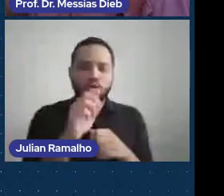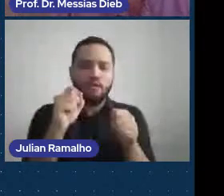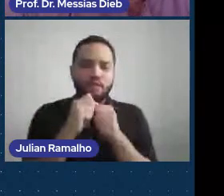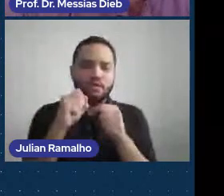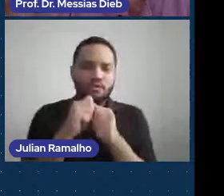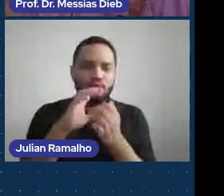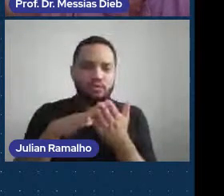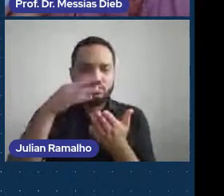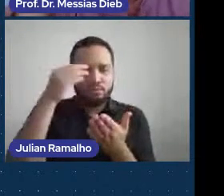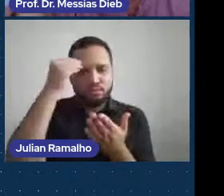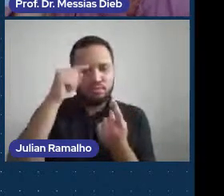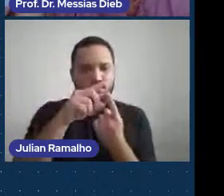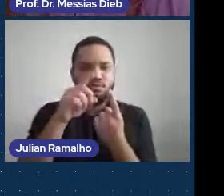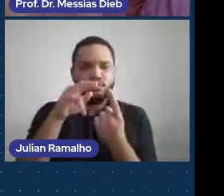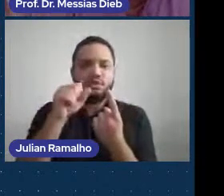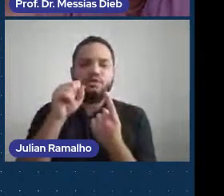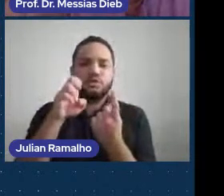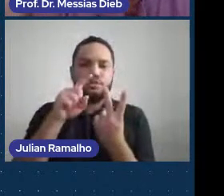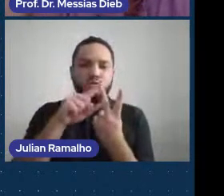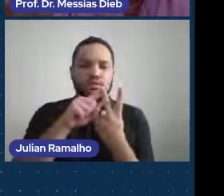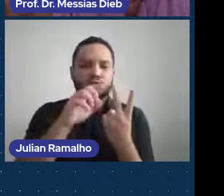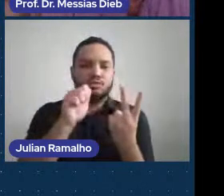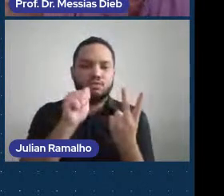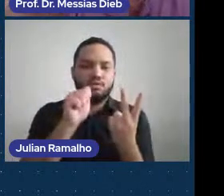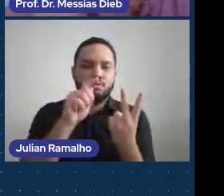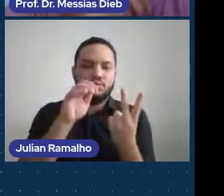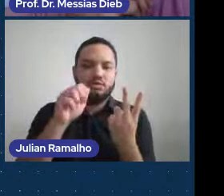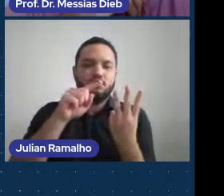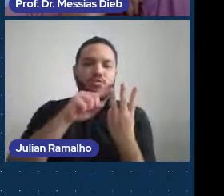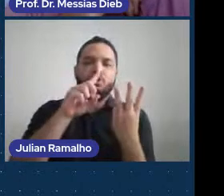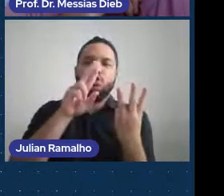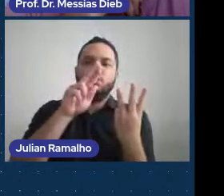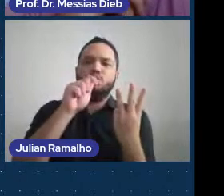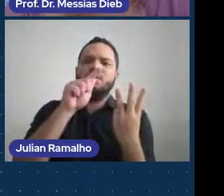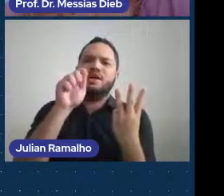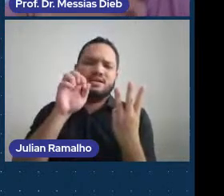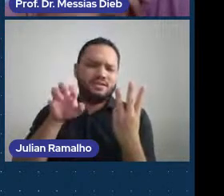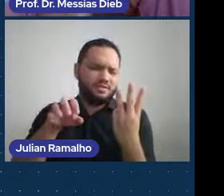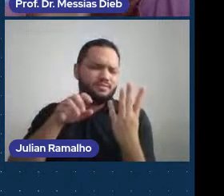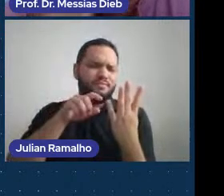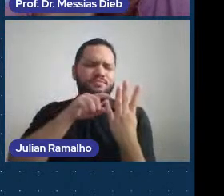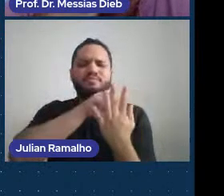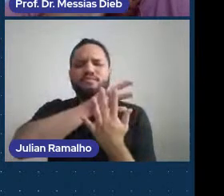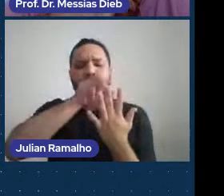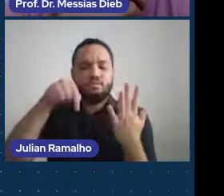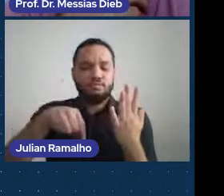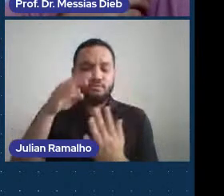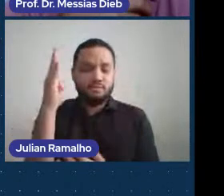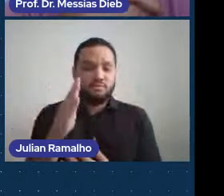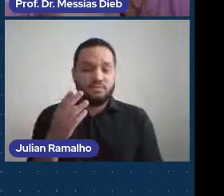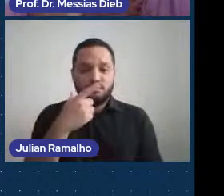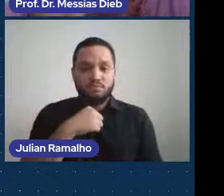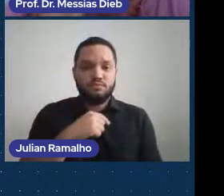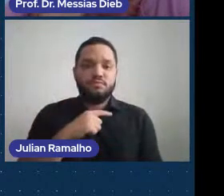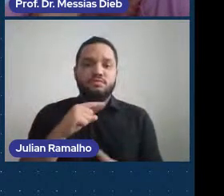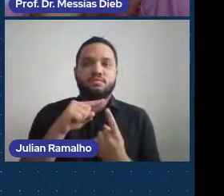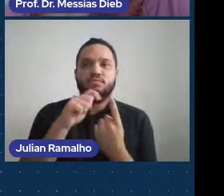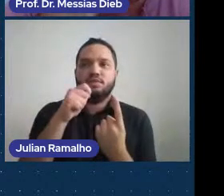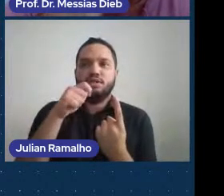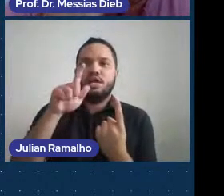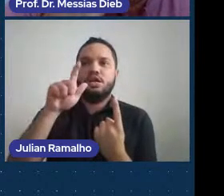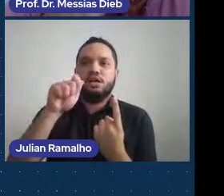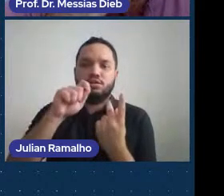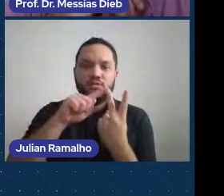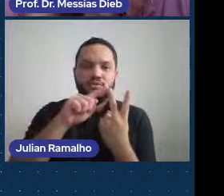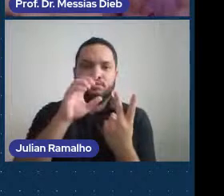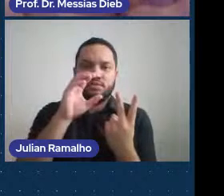a Denise Jodelet, o Abric, o Duase. Então, aqui no Brasil, nós temos a Ângela Arruda, nós temos o